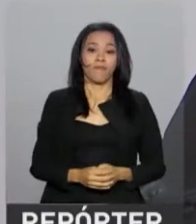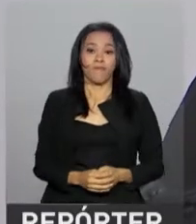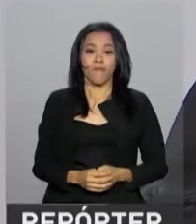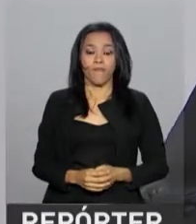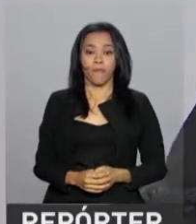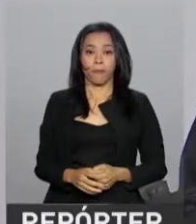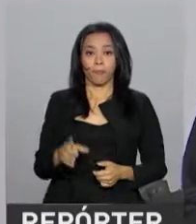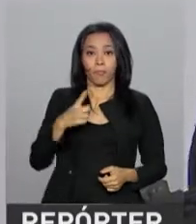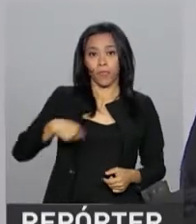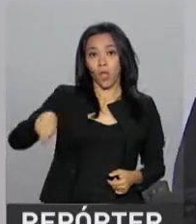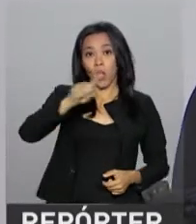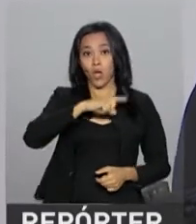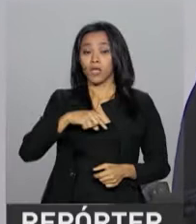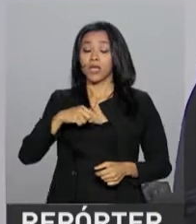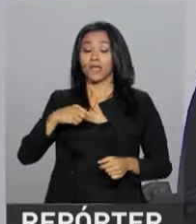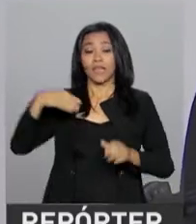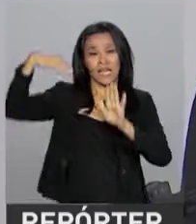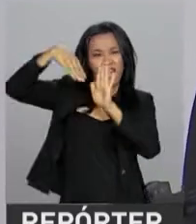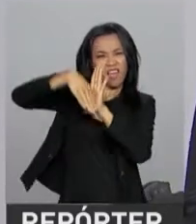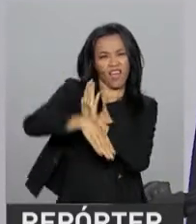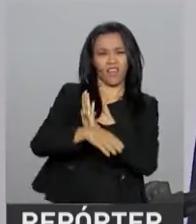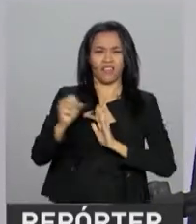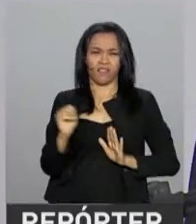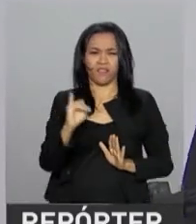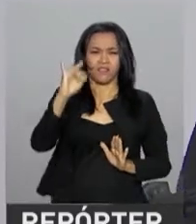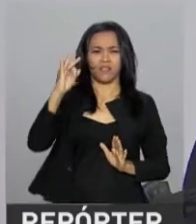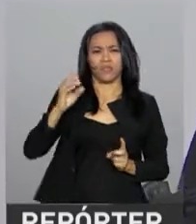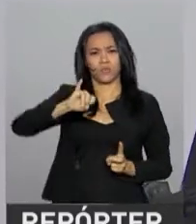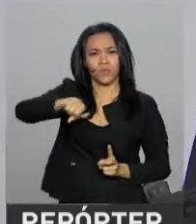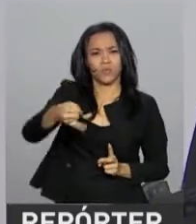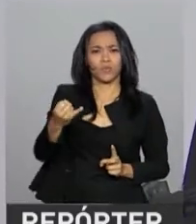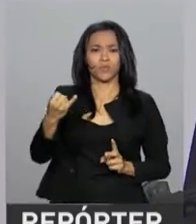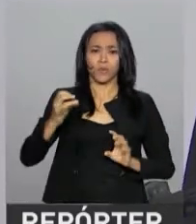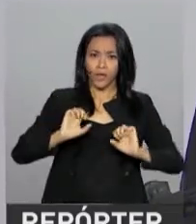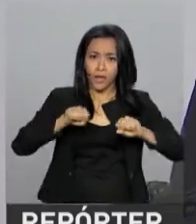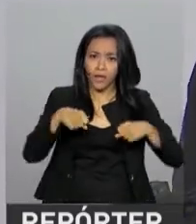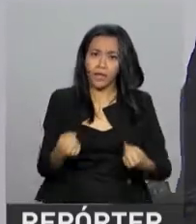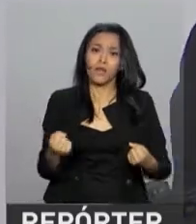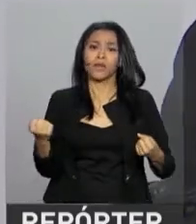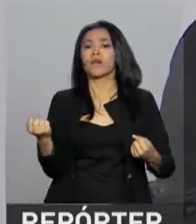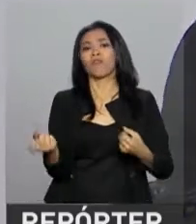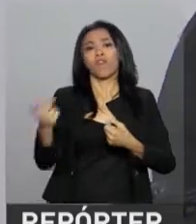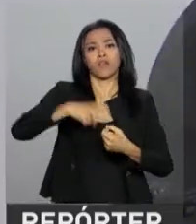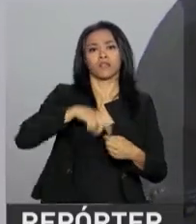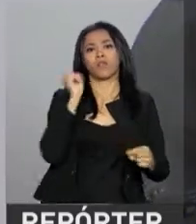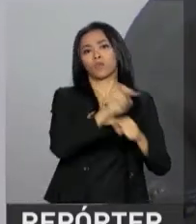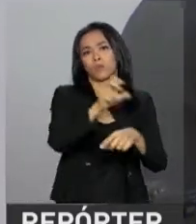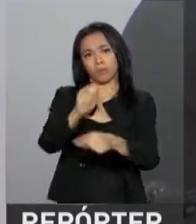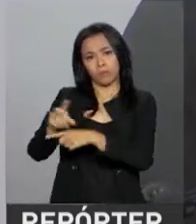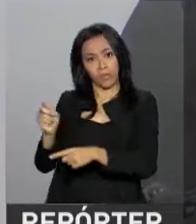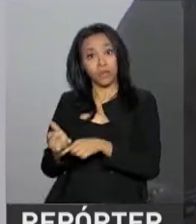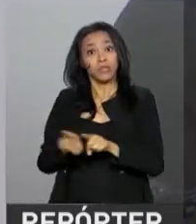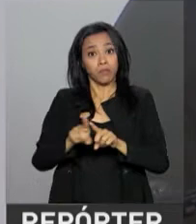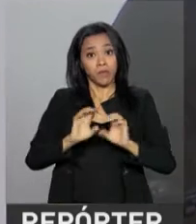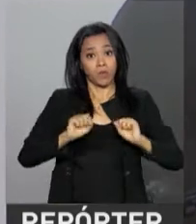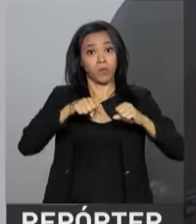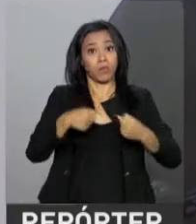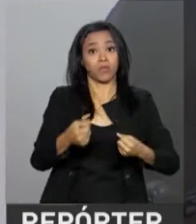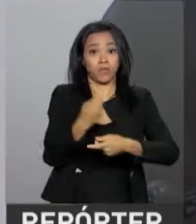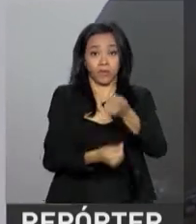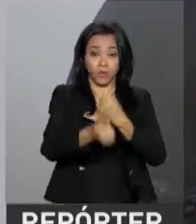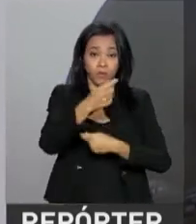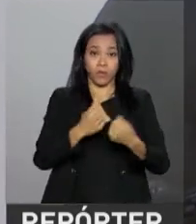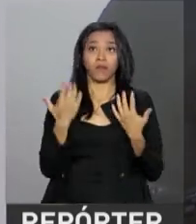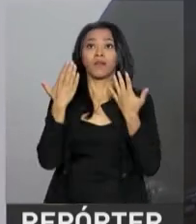nós estamos caindo a inflação caindo juros nós estamos recuperando o emprego nós estamos recuperando a economia graças devo dizer